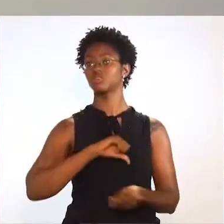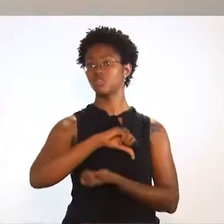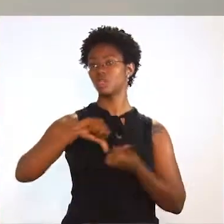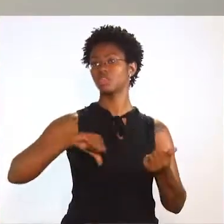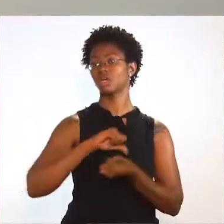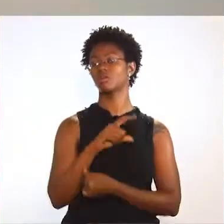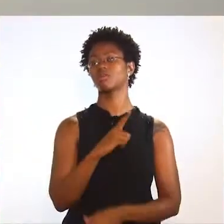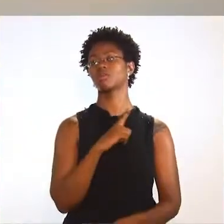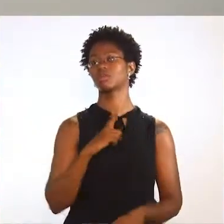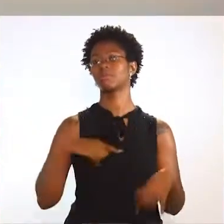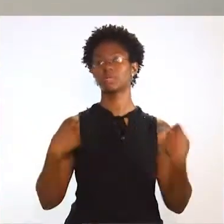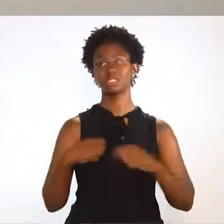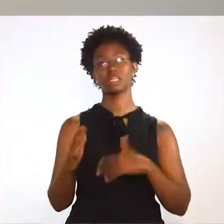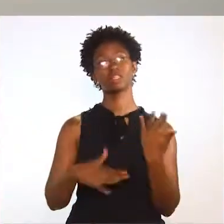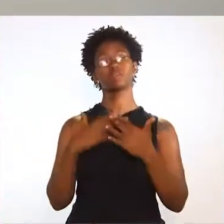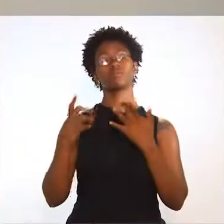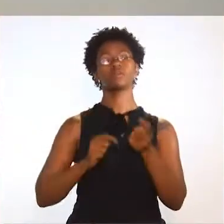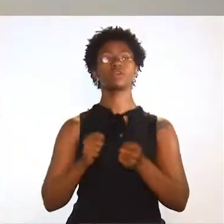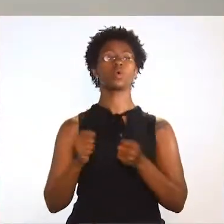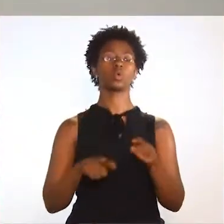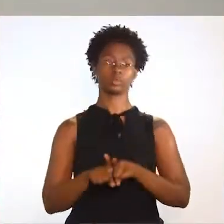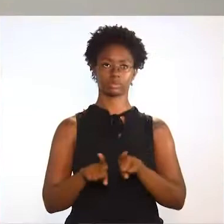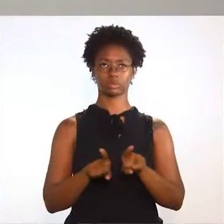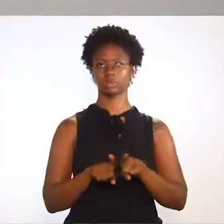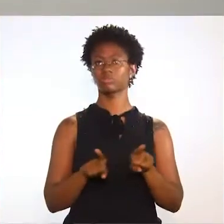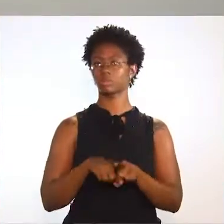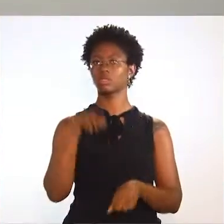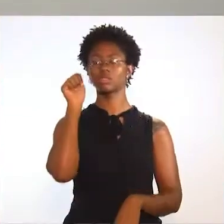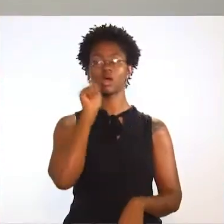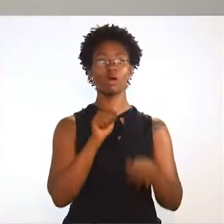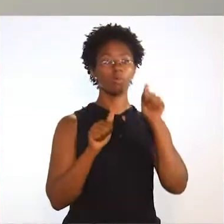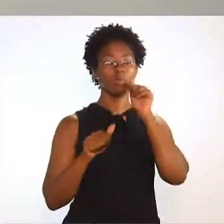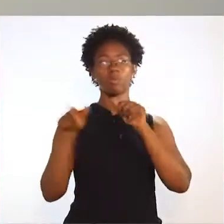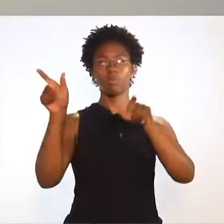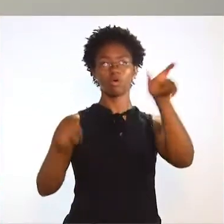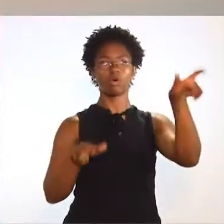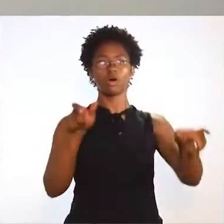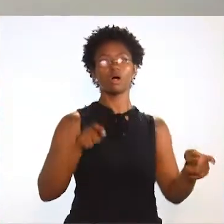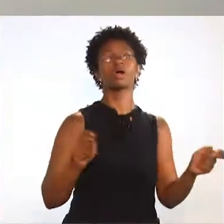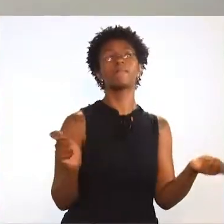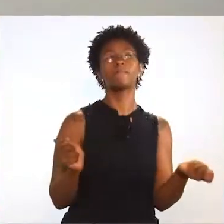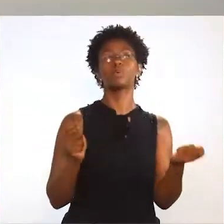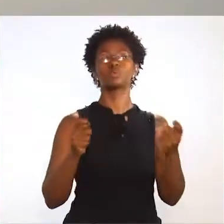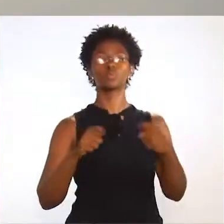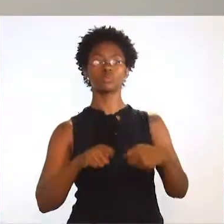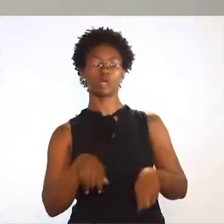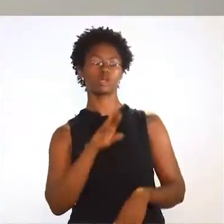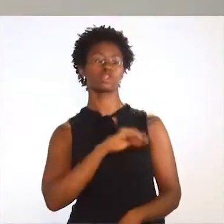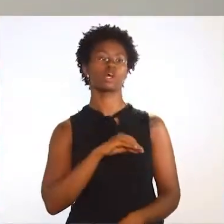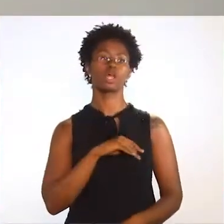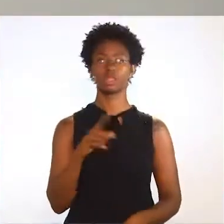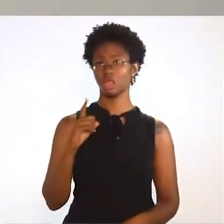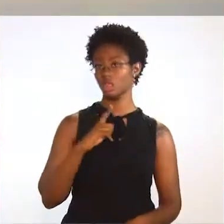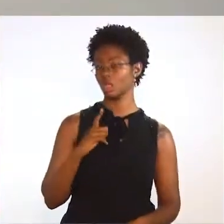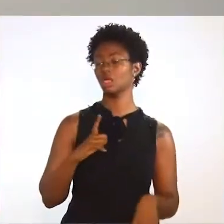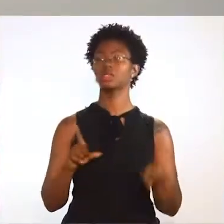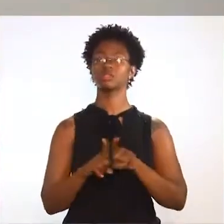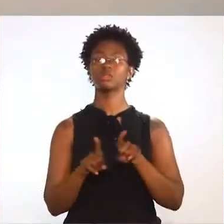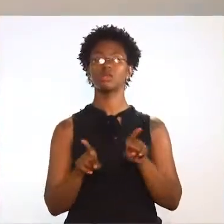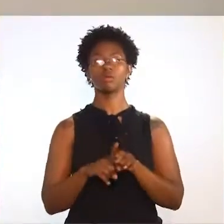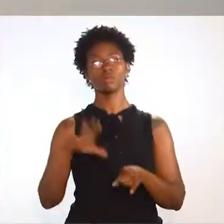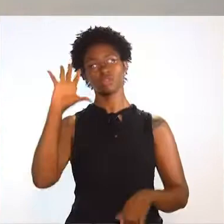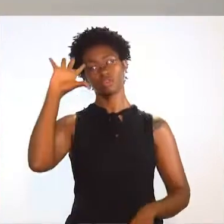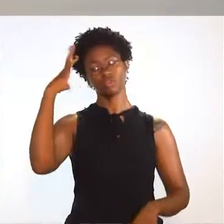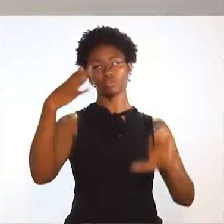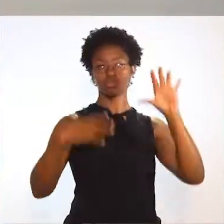transformação, a gente também tem que ter o desenvolvimento econômico, que essas mulheres possam ter essa possibilidade de renda, para que elas possam sair de várias